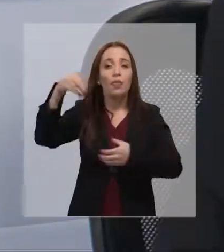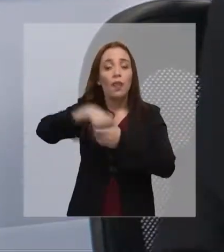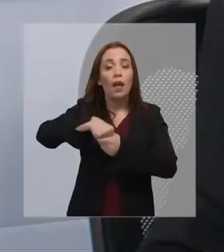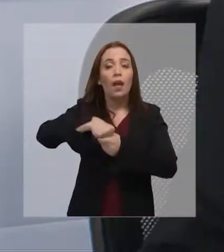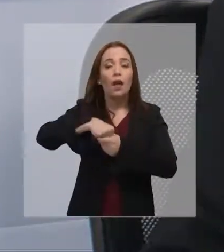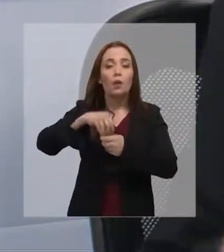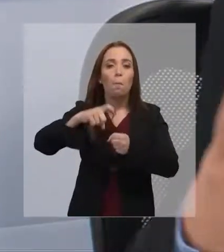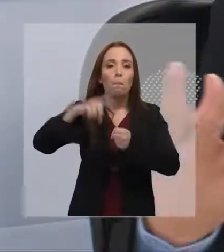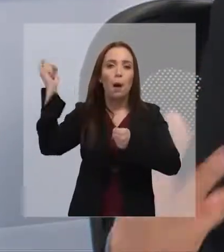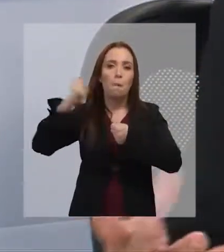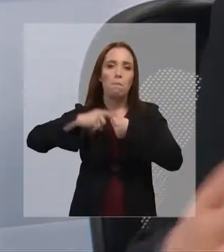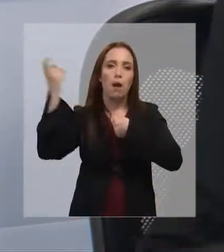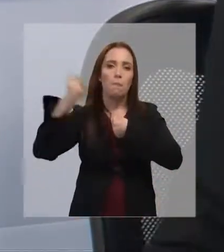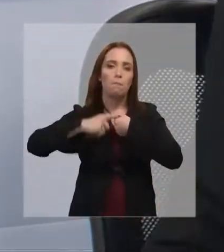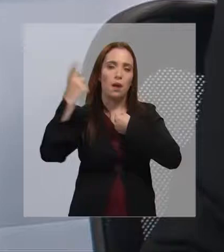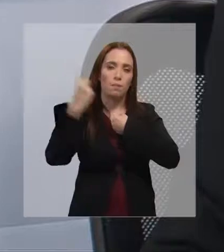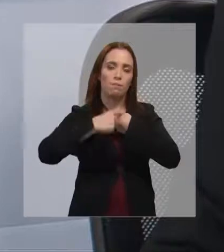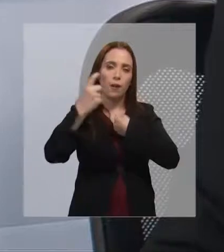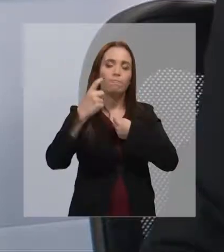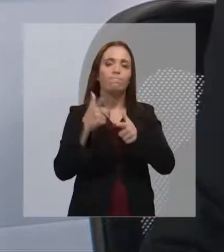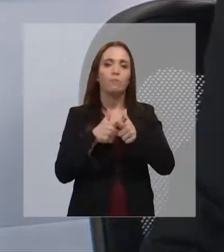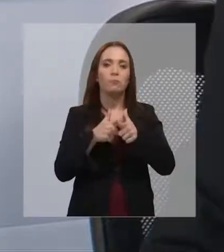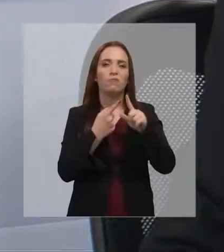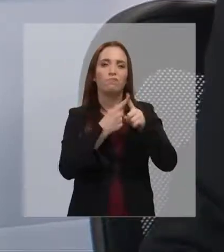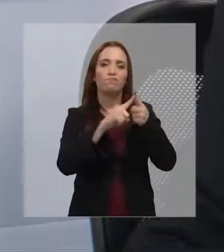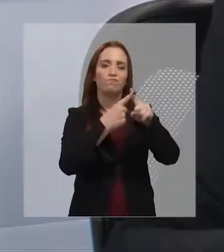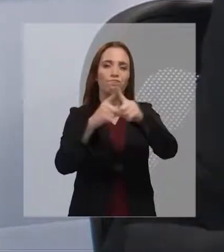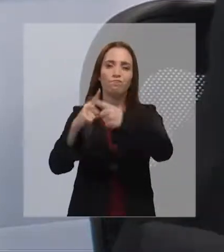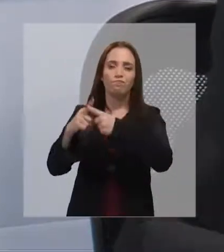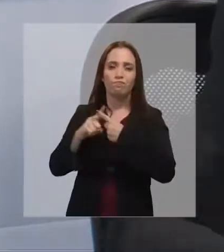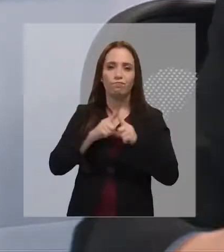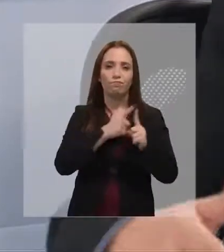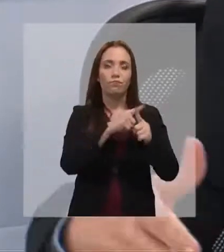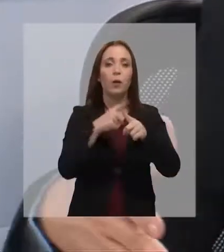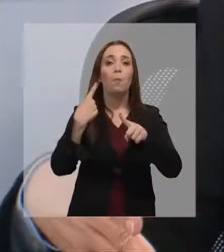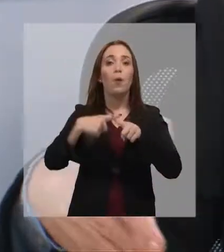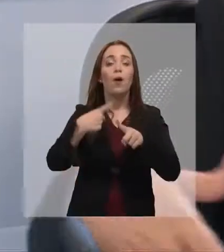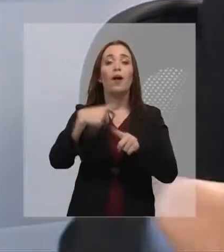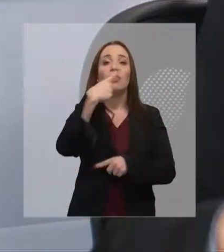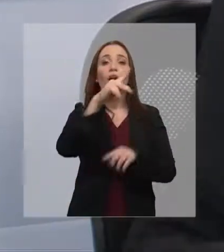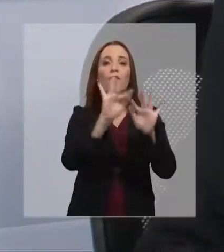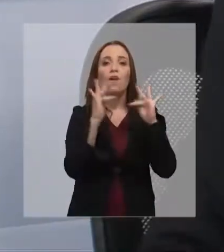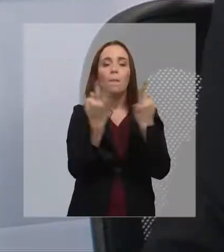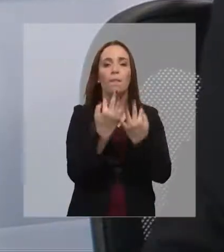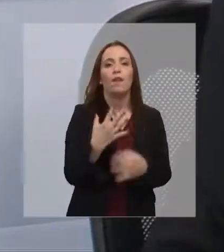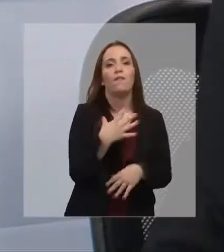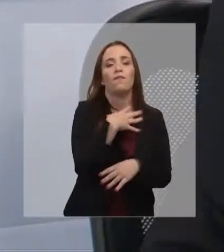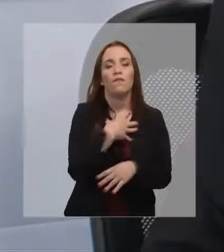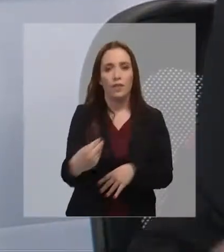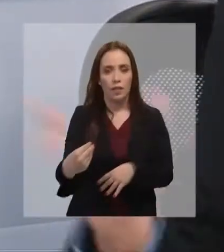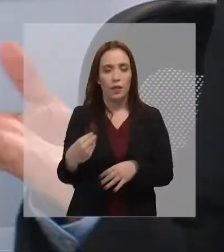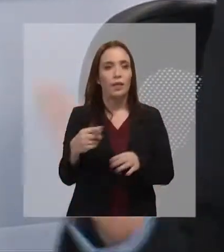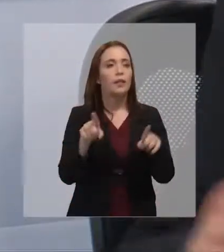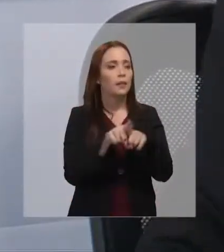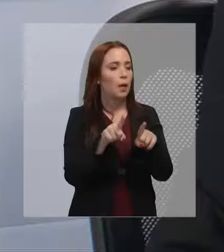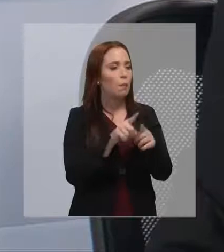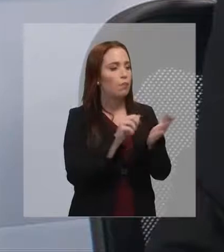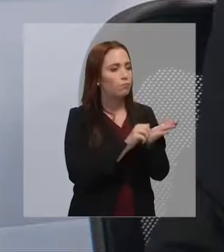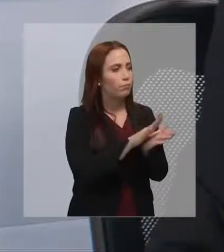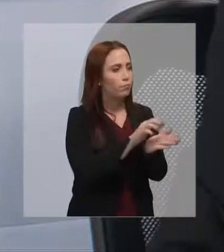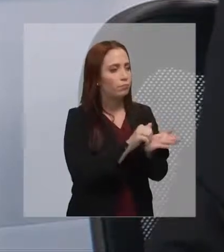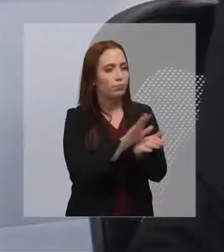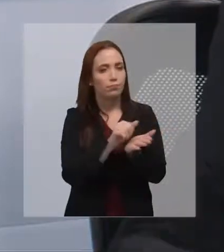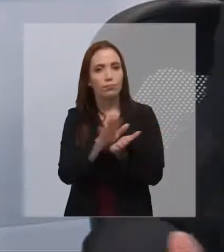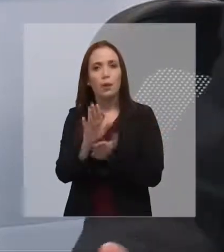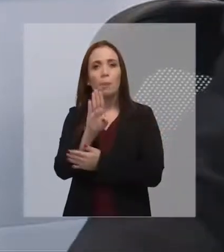né? Principalmente questões criadas em função da sua prole ou dos seus filhos. E a demissão do